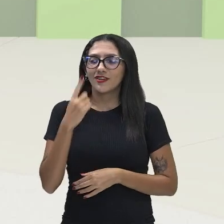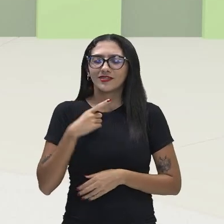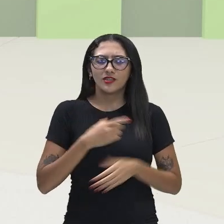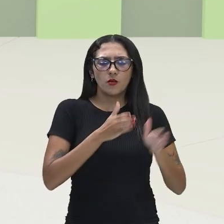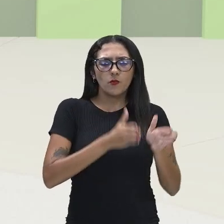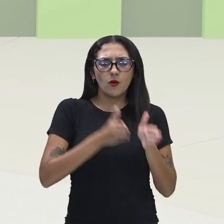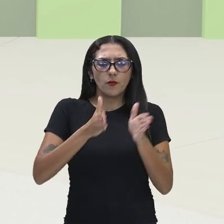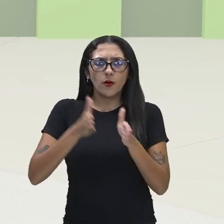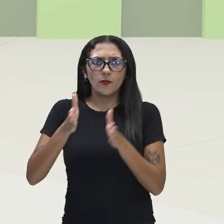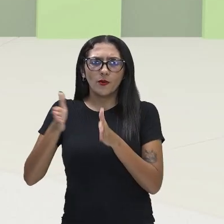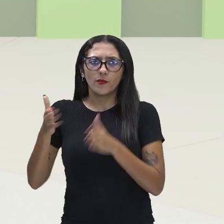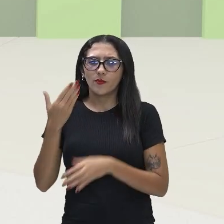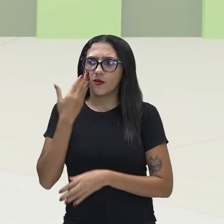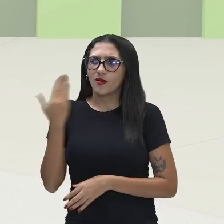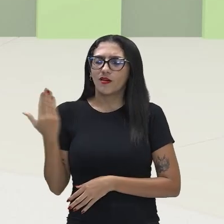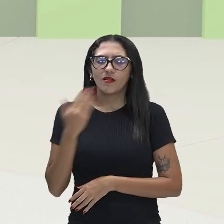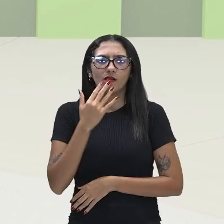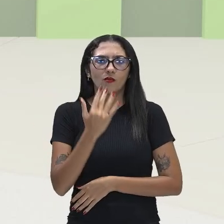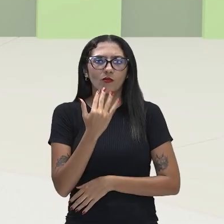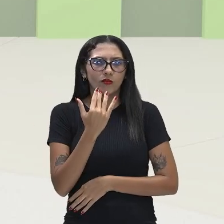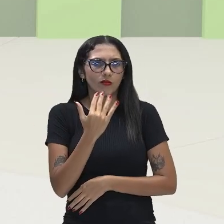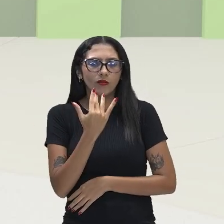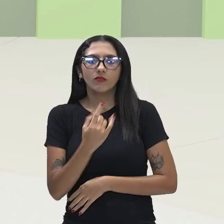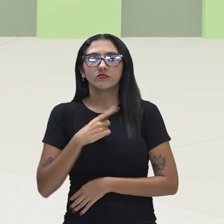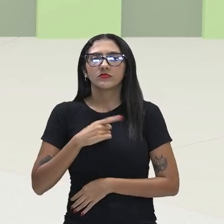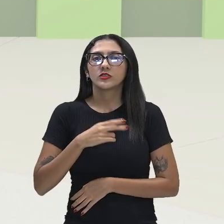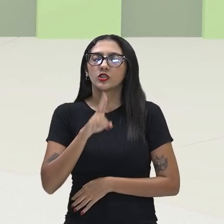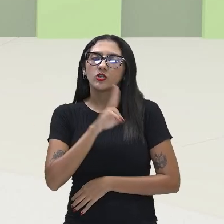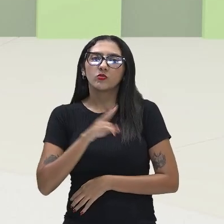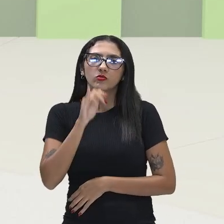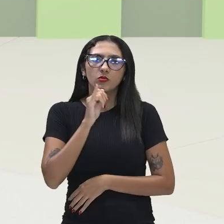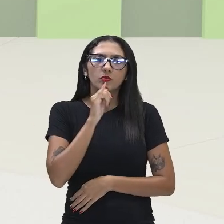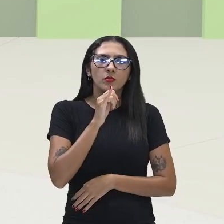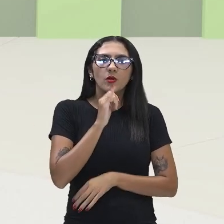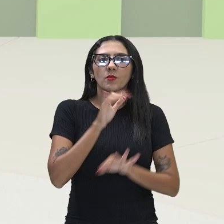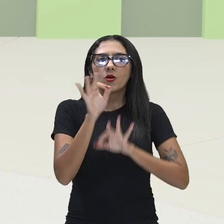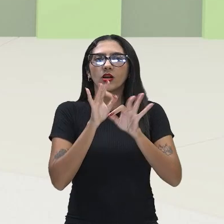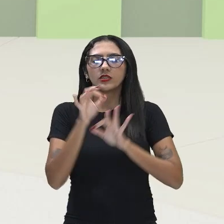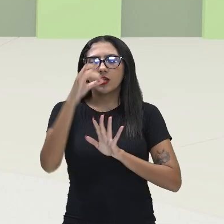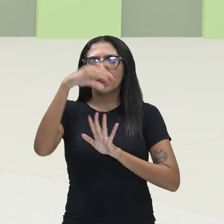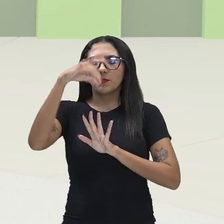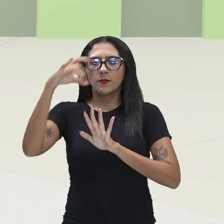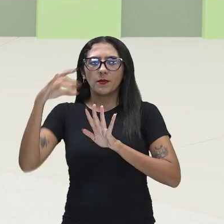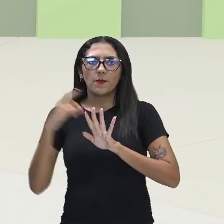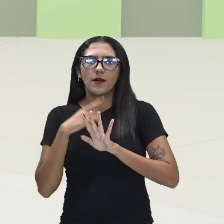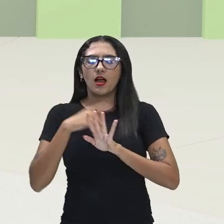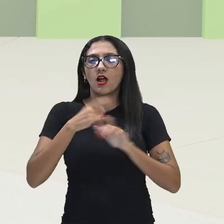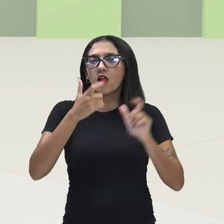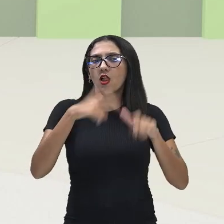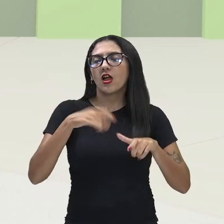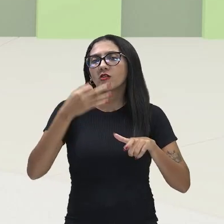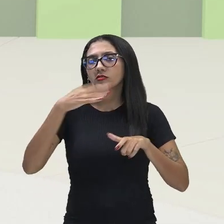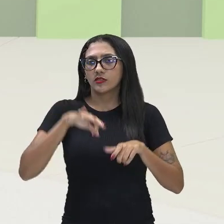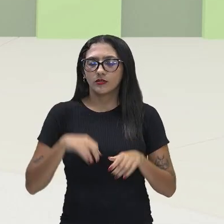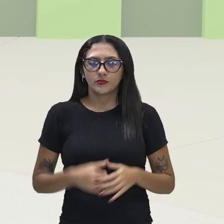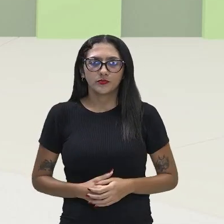que são ali usados na coleta seletiva e que